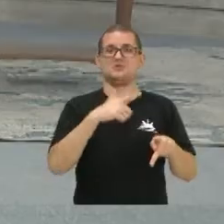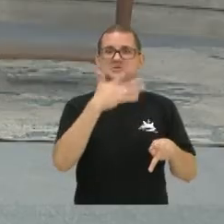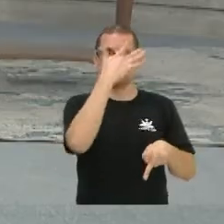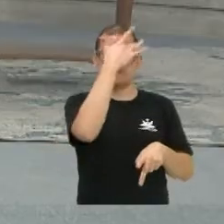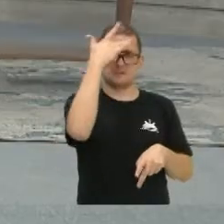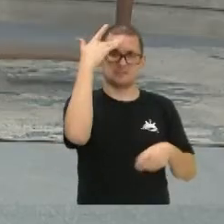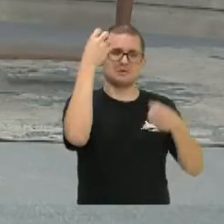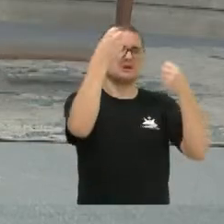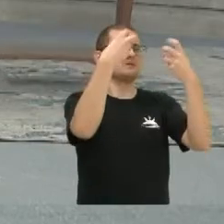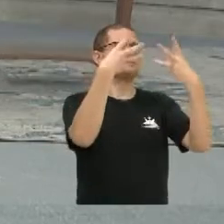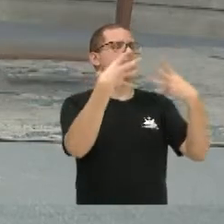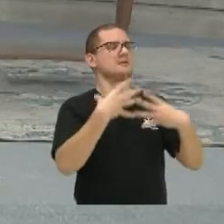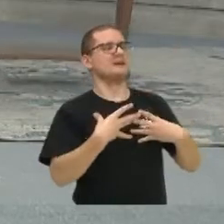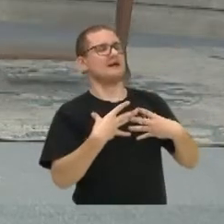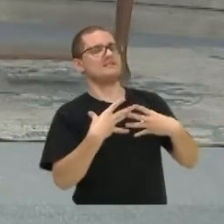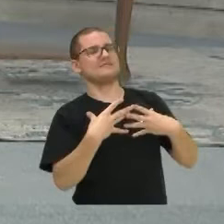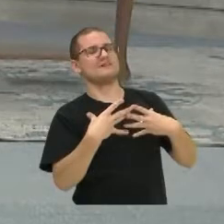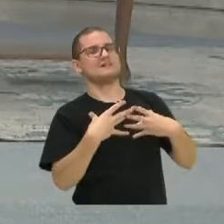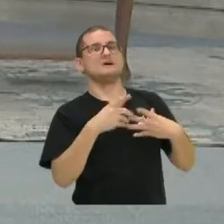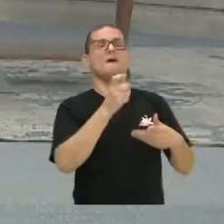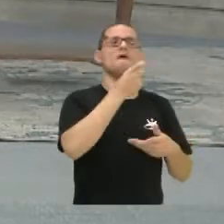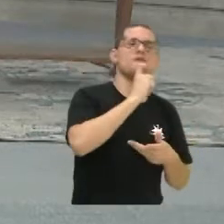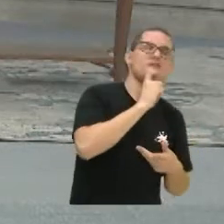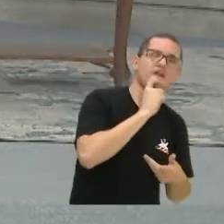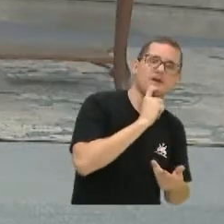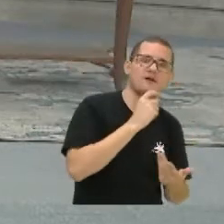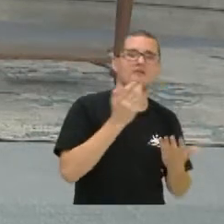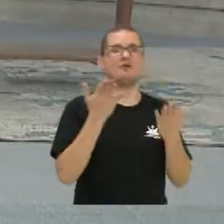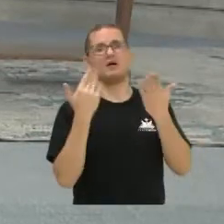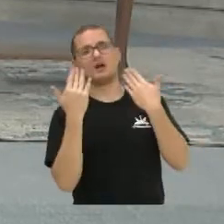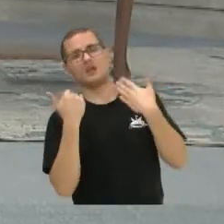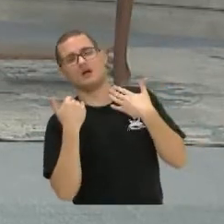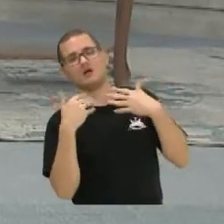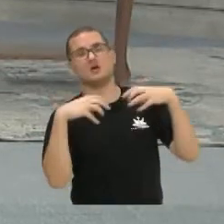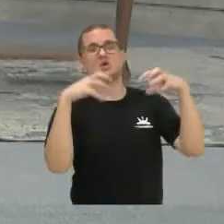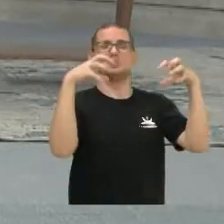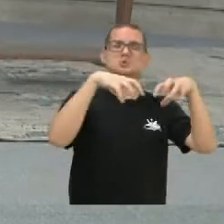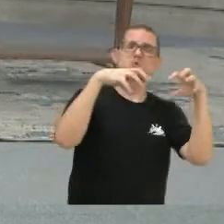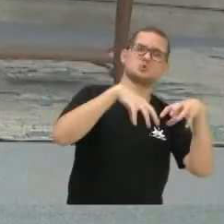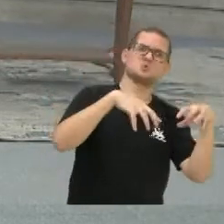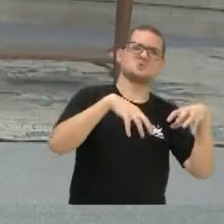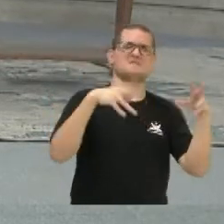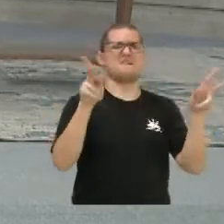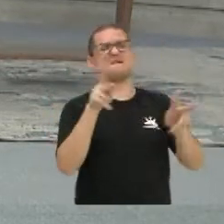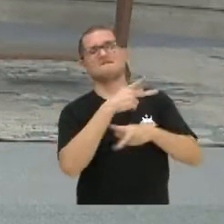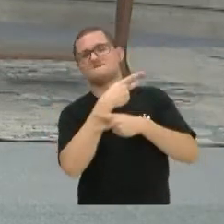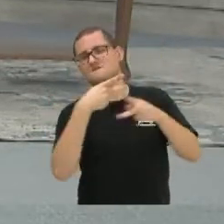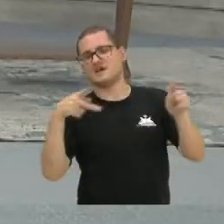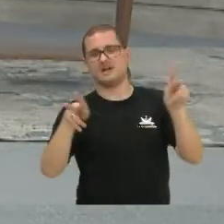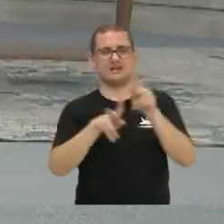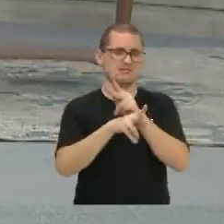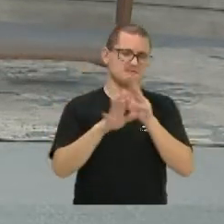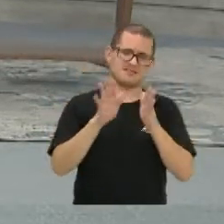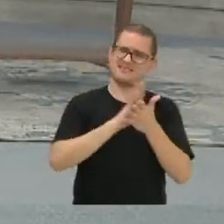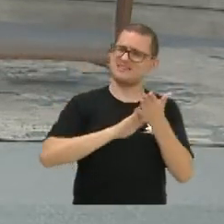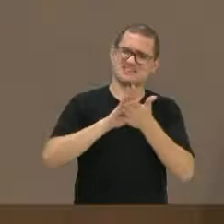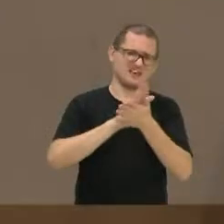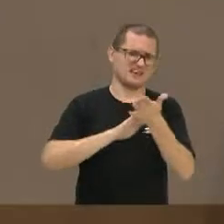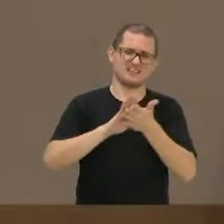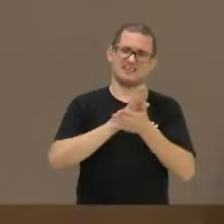e ciclones e ciclope ele se torne seu evento si próprios e tudo o mais se os homens da vida